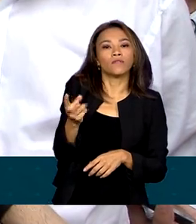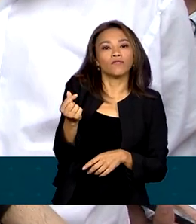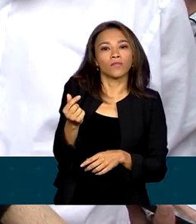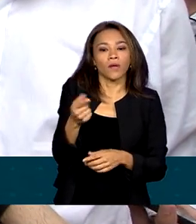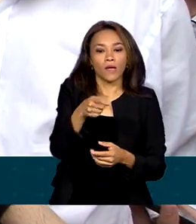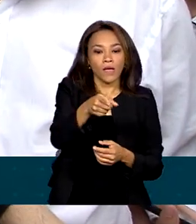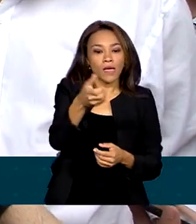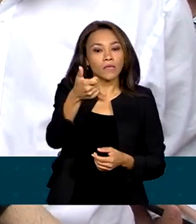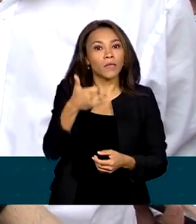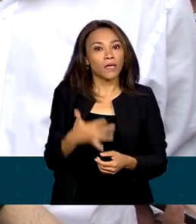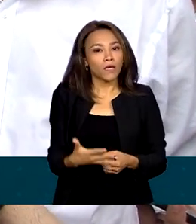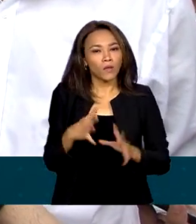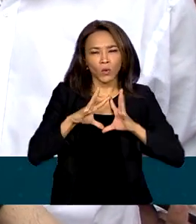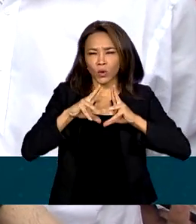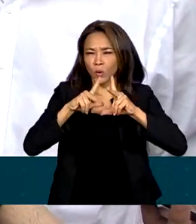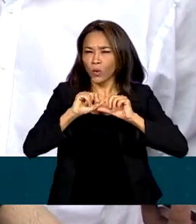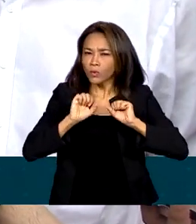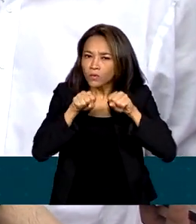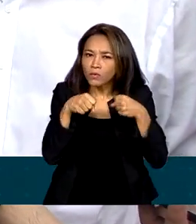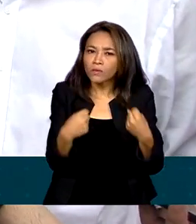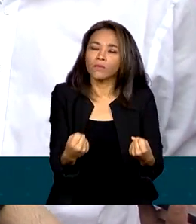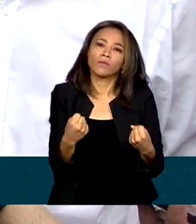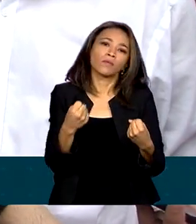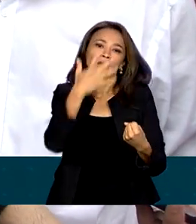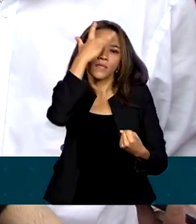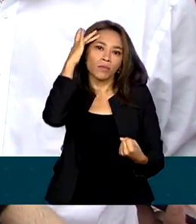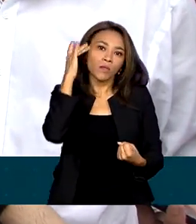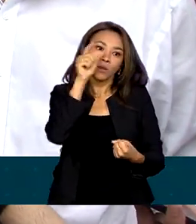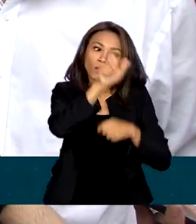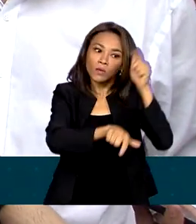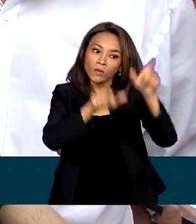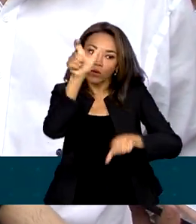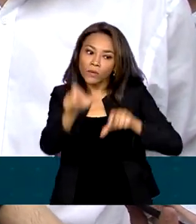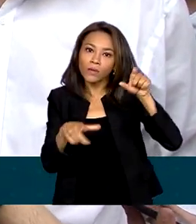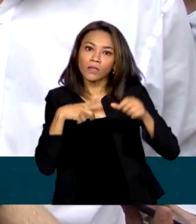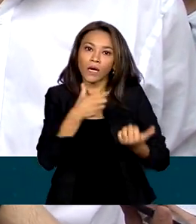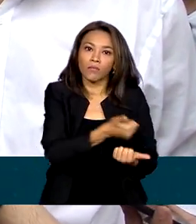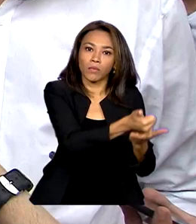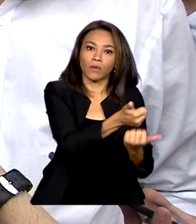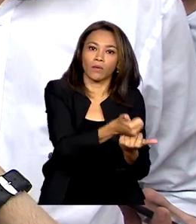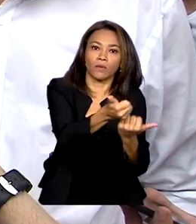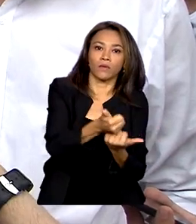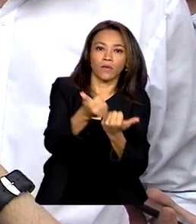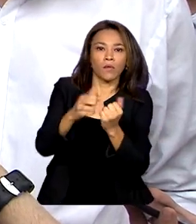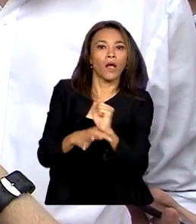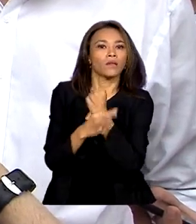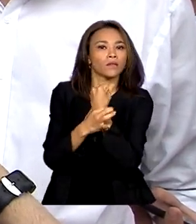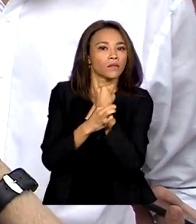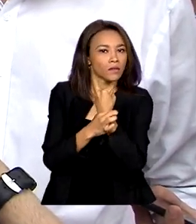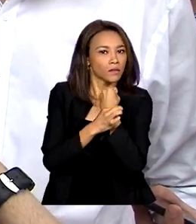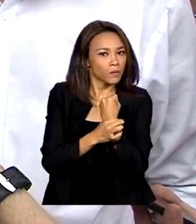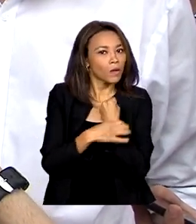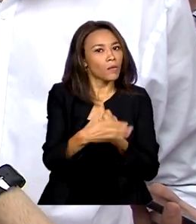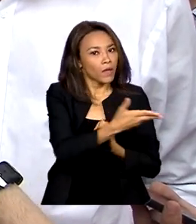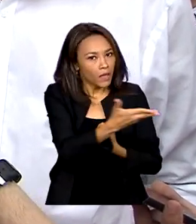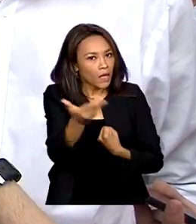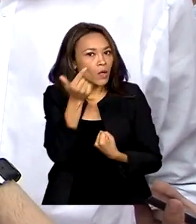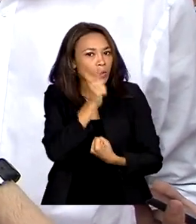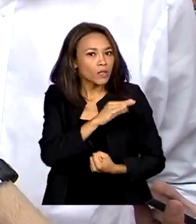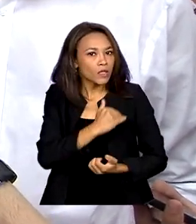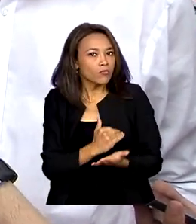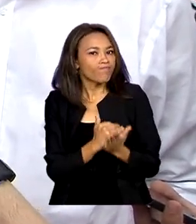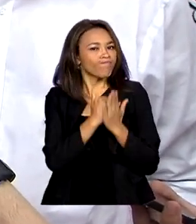que a pessoa tenha todo o apoio para garantir a elevação da condição da sua